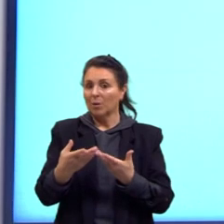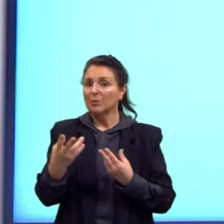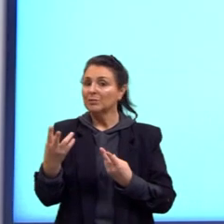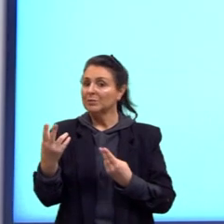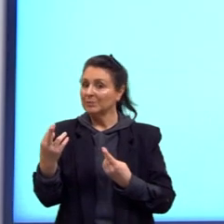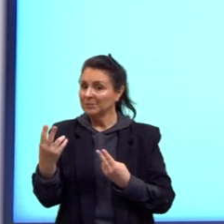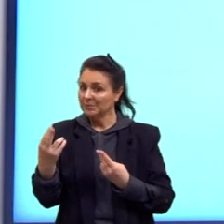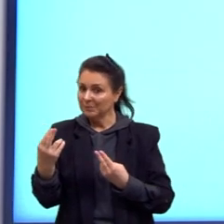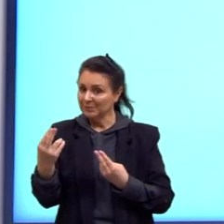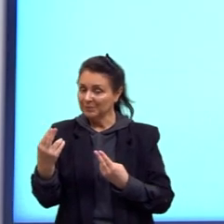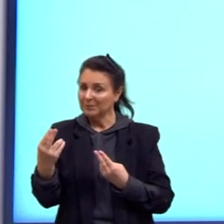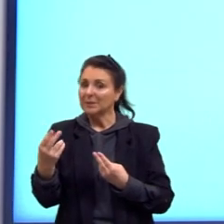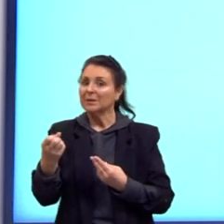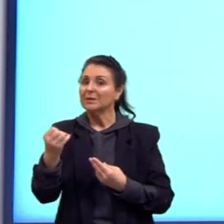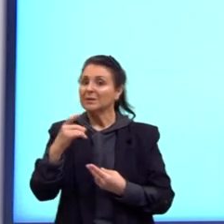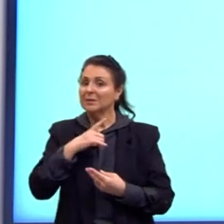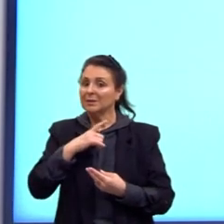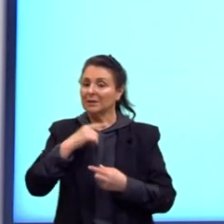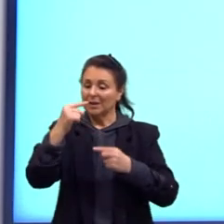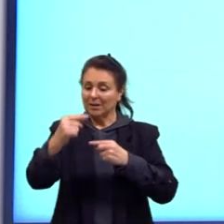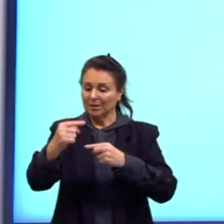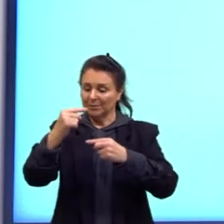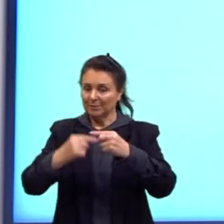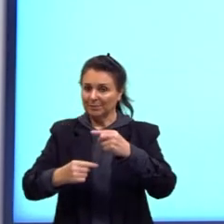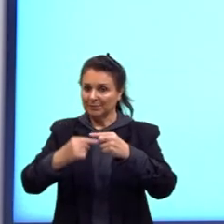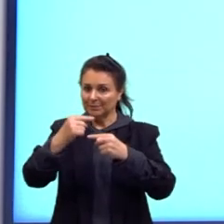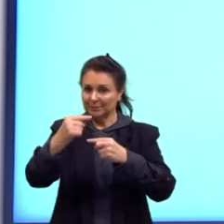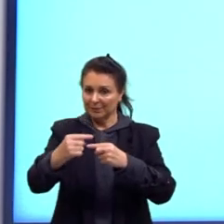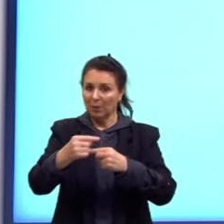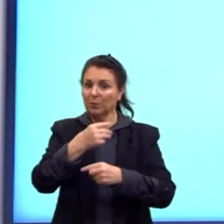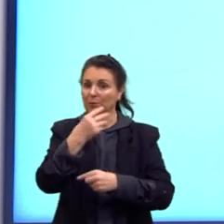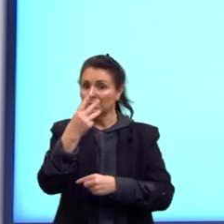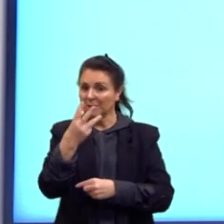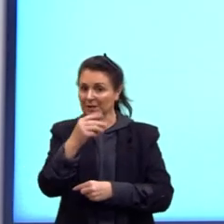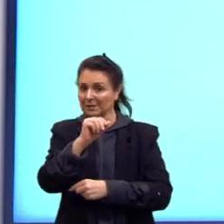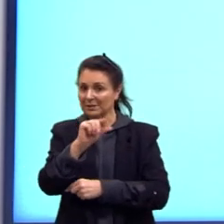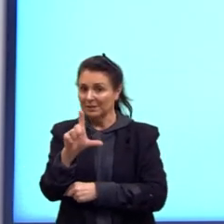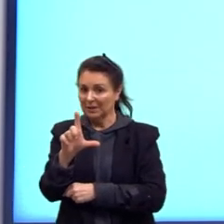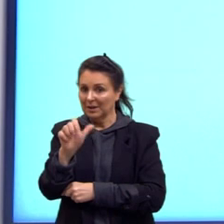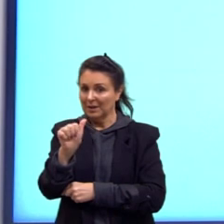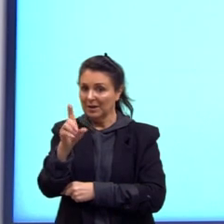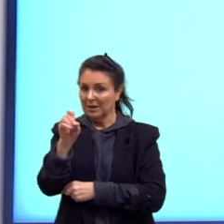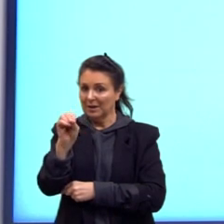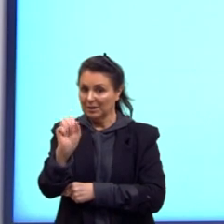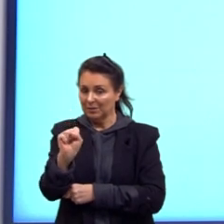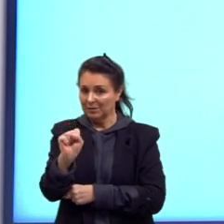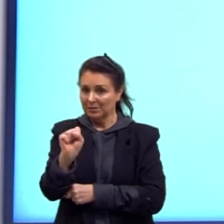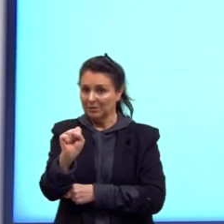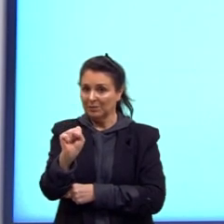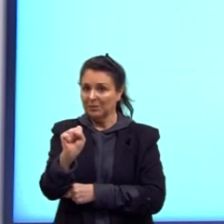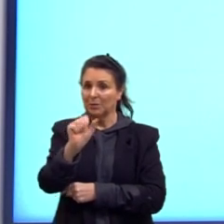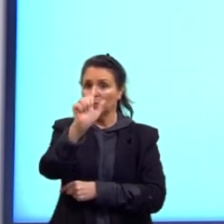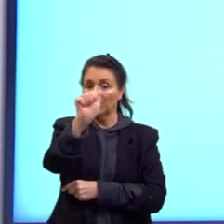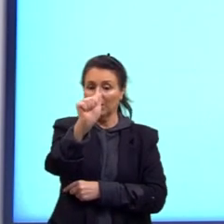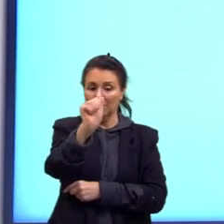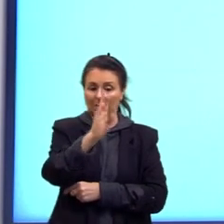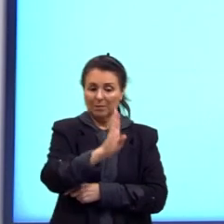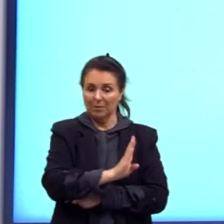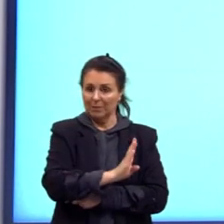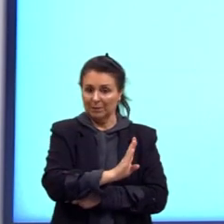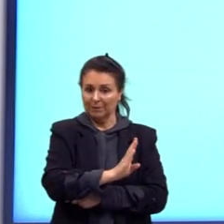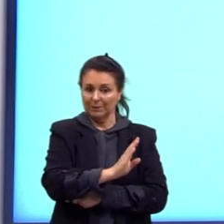semelhantes se existe essa proporção entre os três lados né Então pegamos né o lado AB